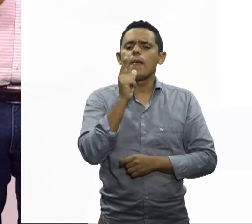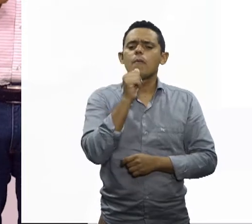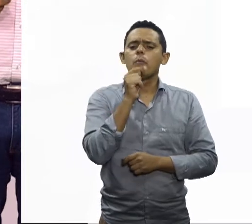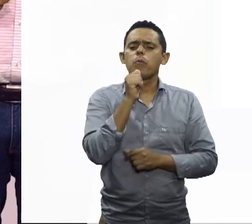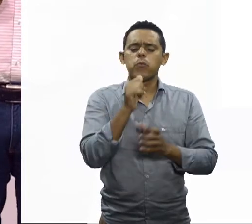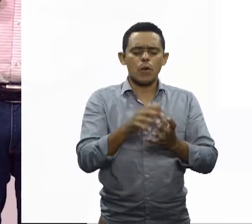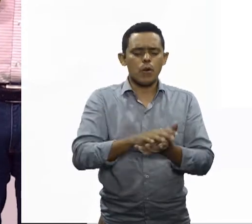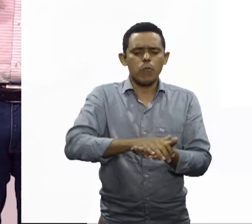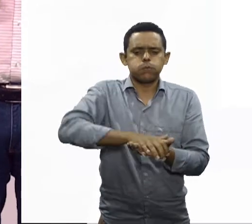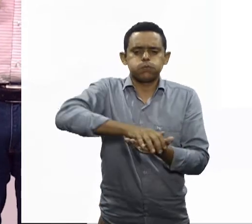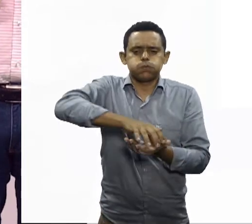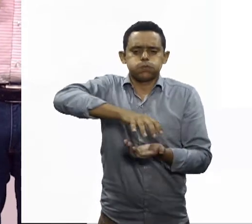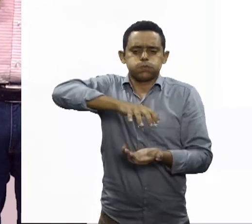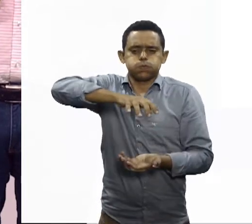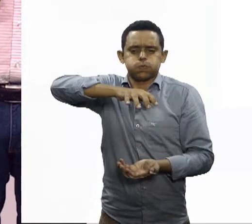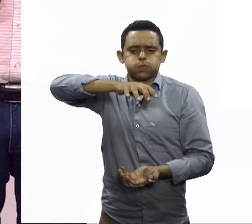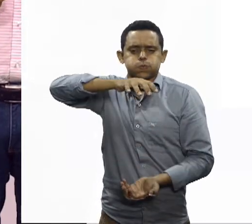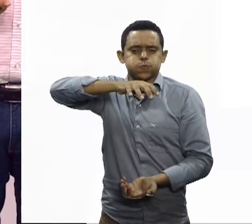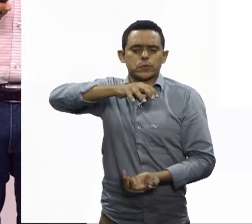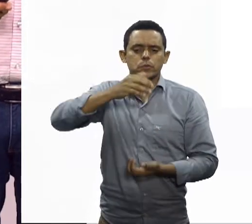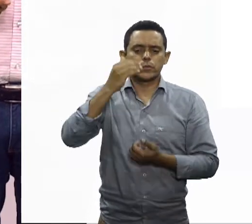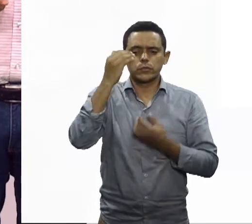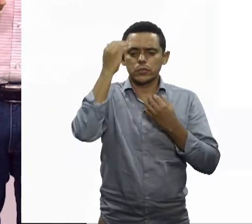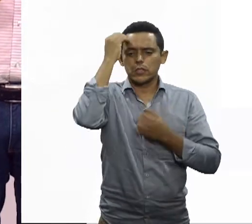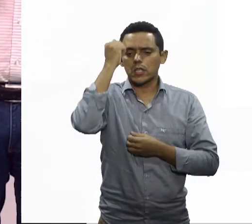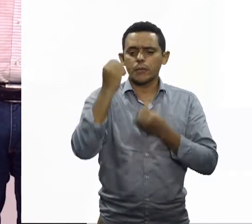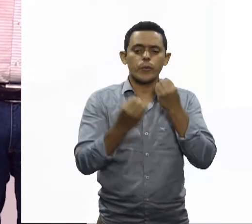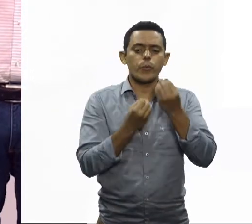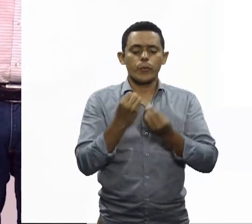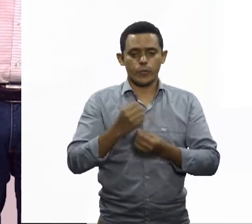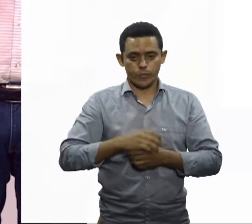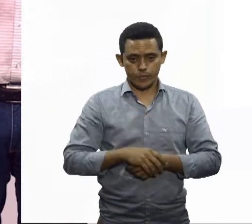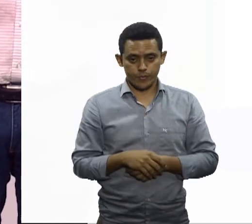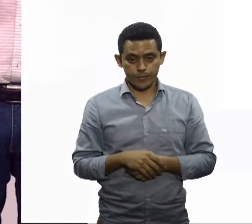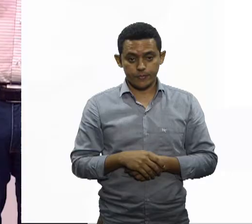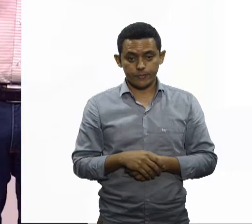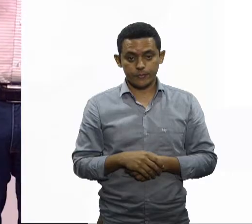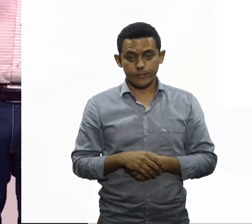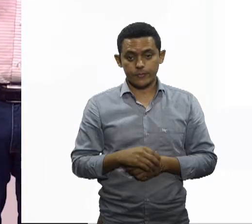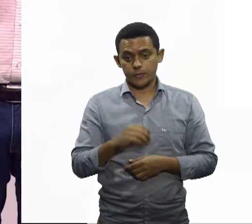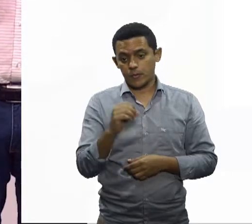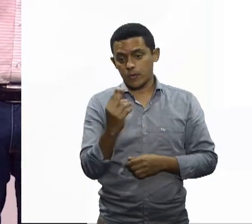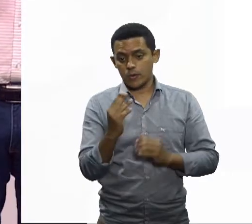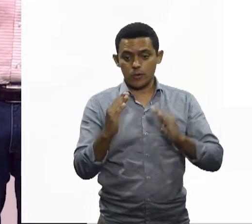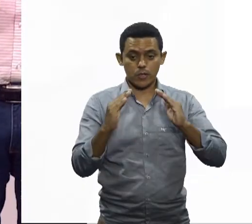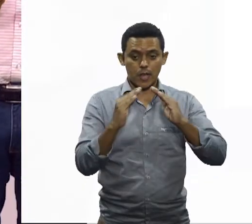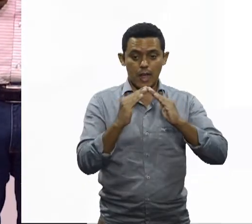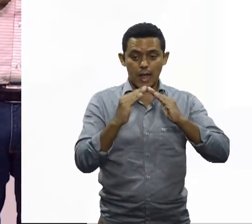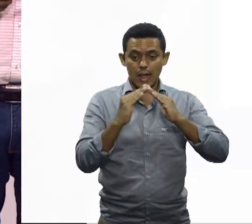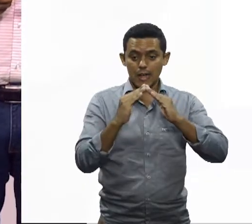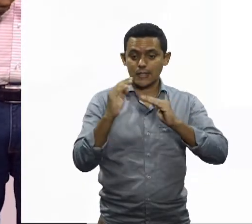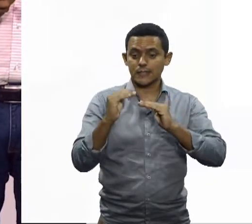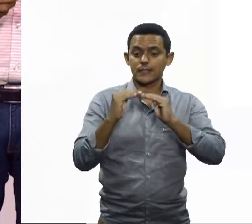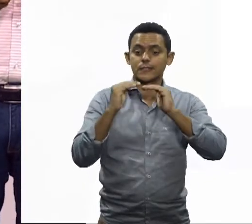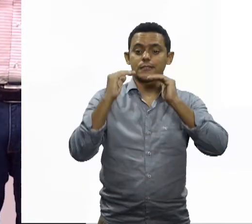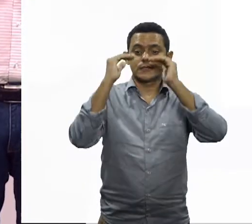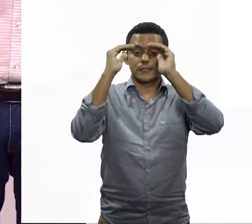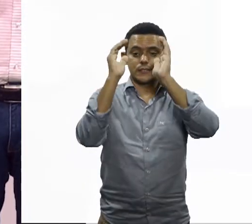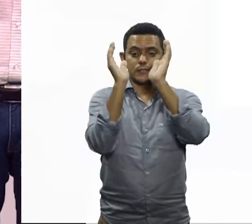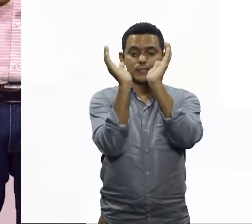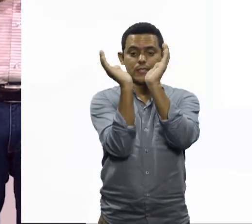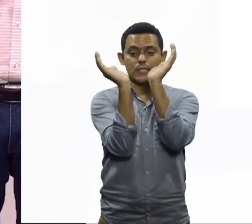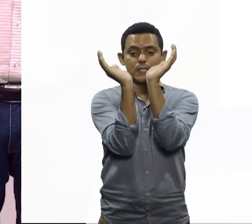litros, 7 litros, quer medir também a quantidade de água que tem na sua caixa de água, então você vai calcular o volume. Então, aqui nós temos o